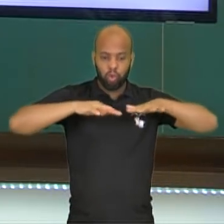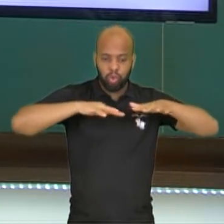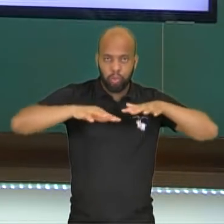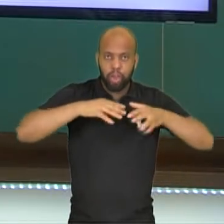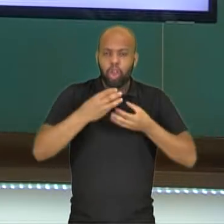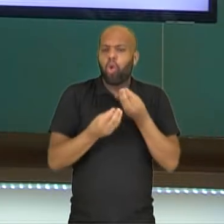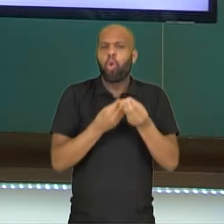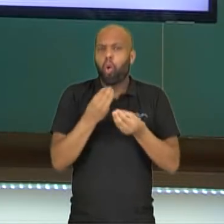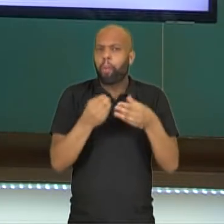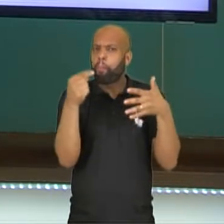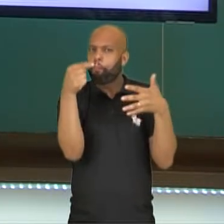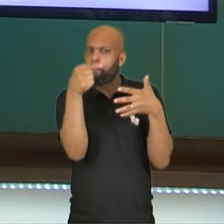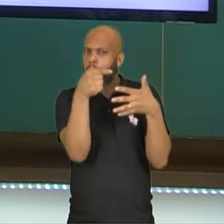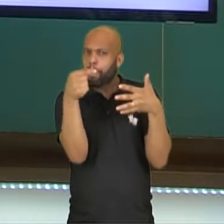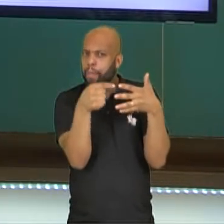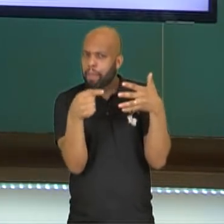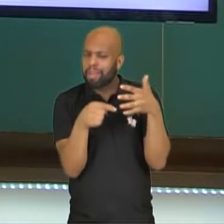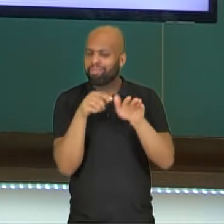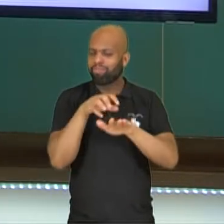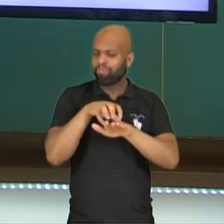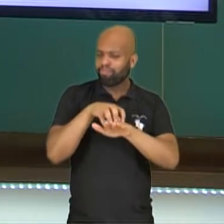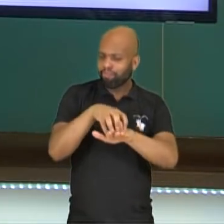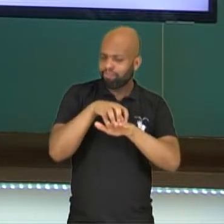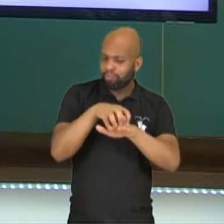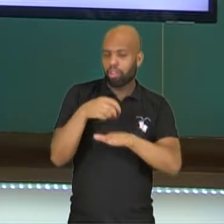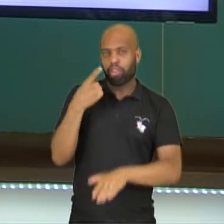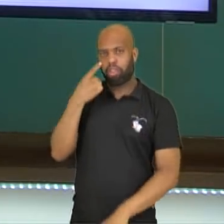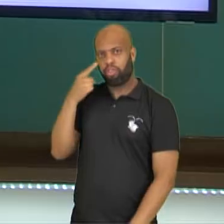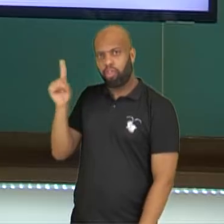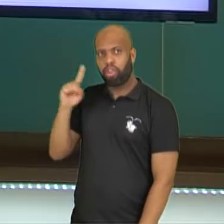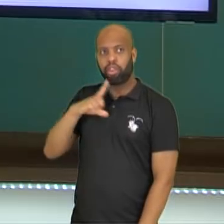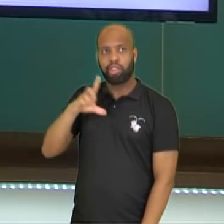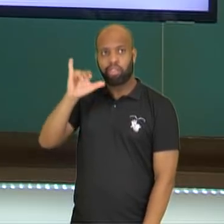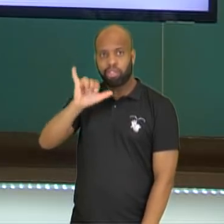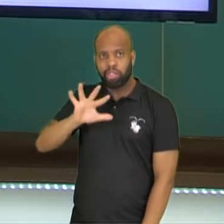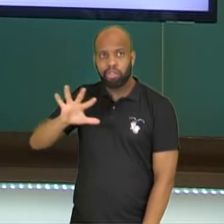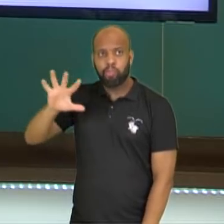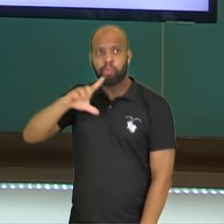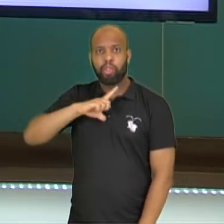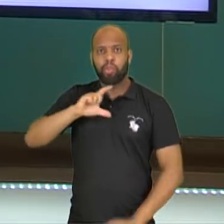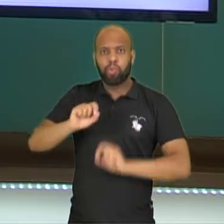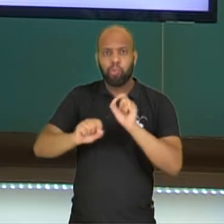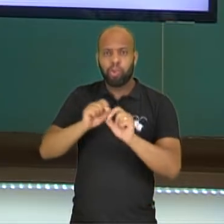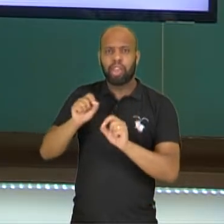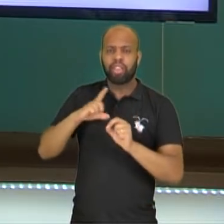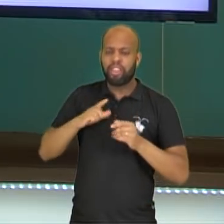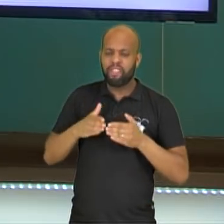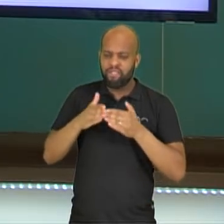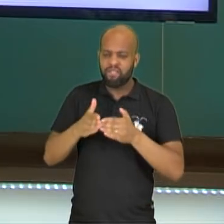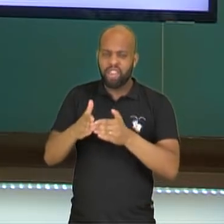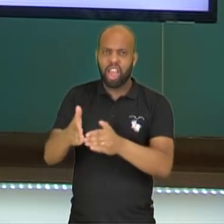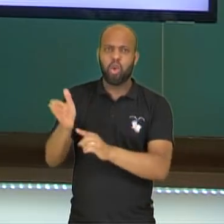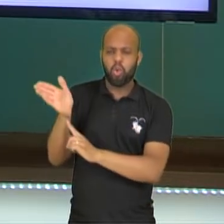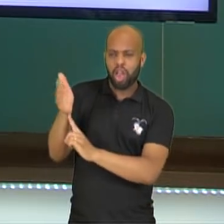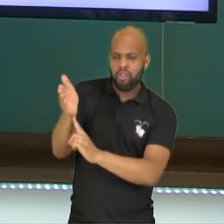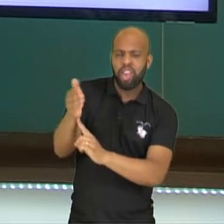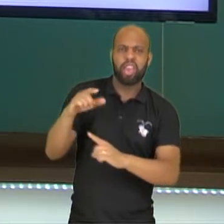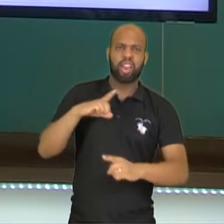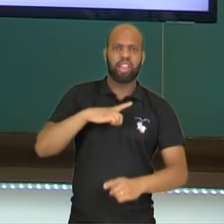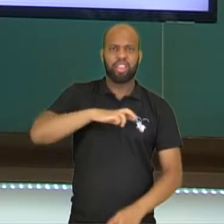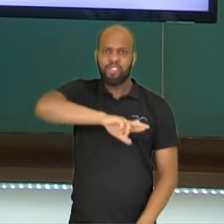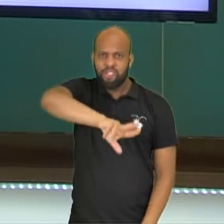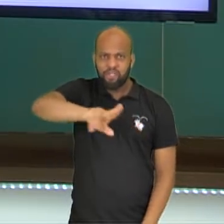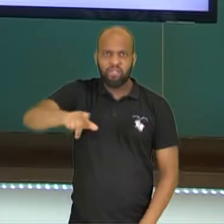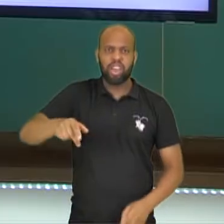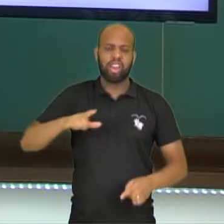de transporte, né? A gente pode analisar aqui nessa imagem do meio aqui, que você tem os balões, as caravelas, os barcos a vapor, a carroça, os